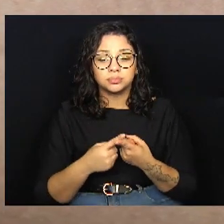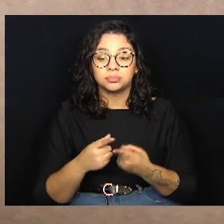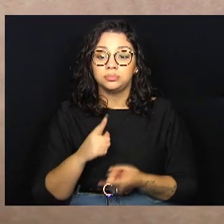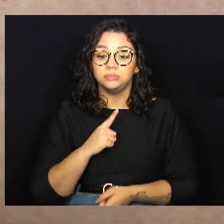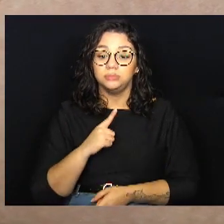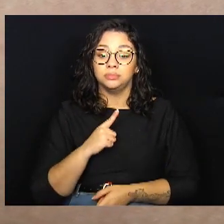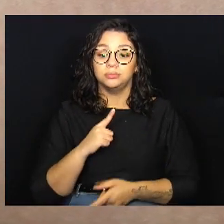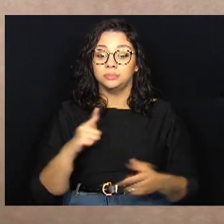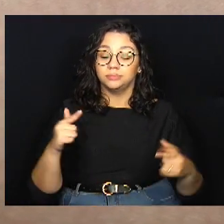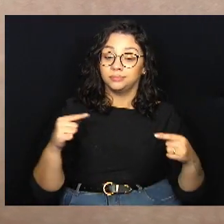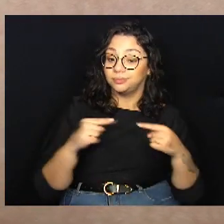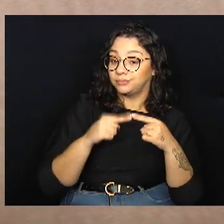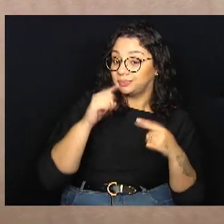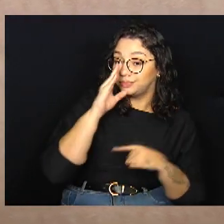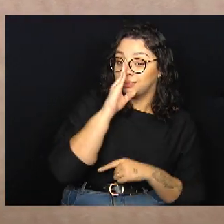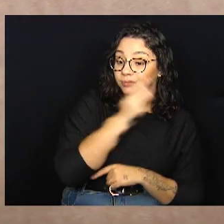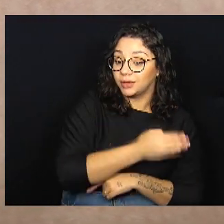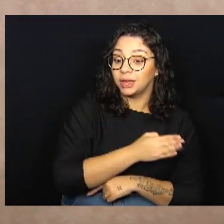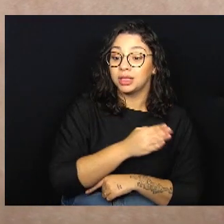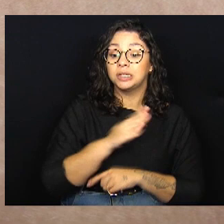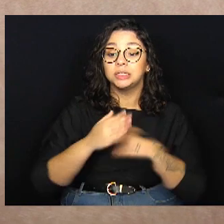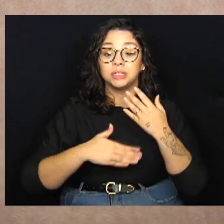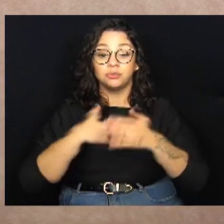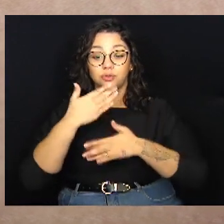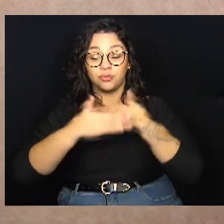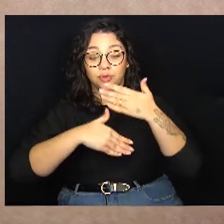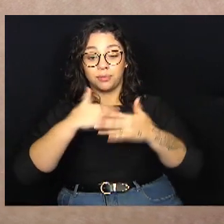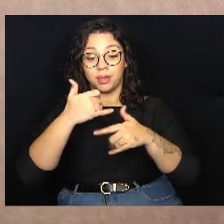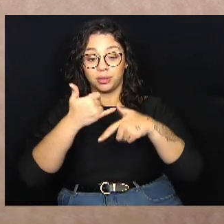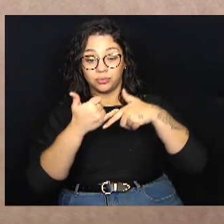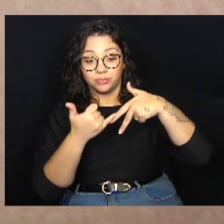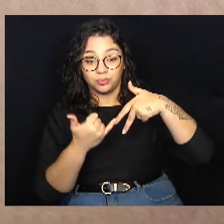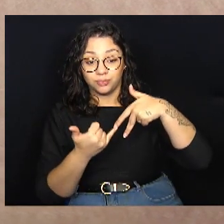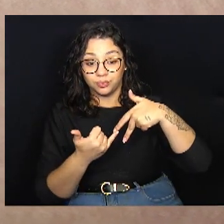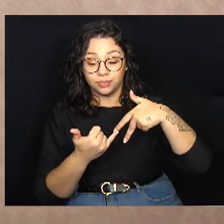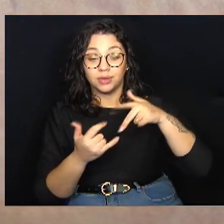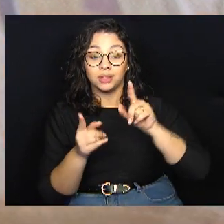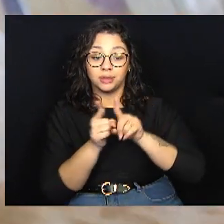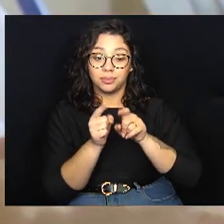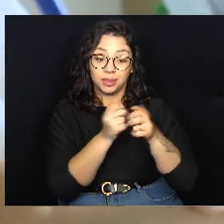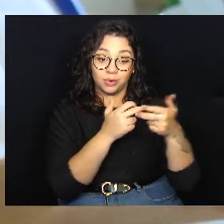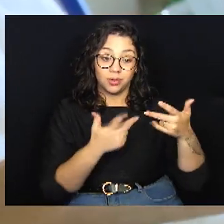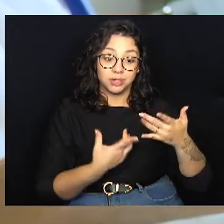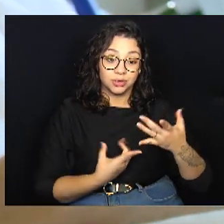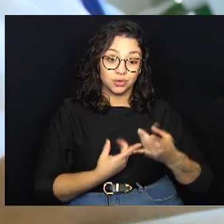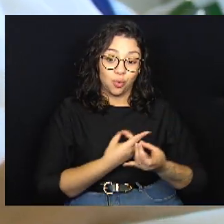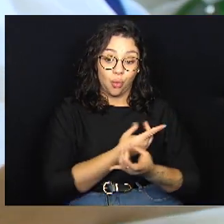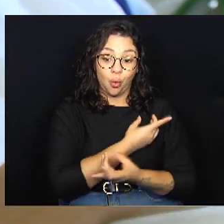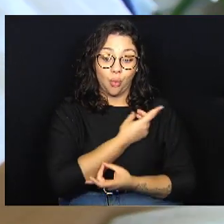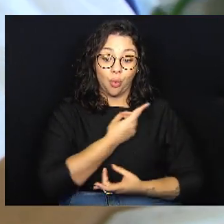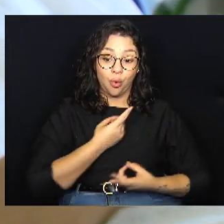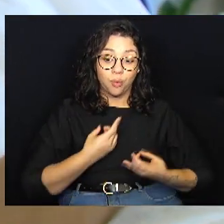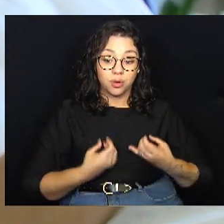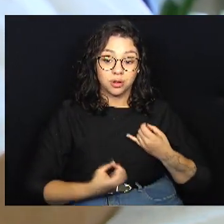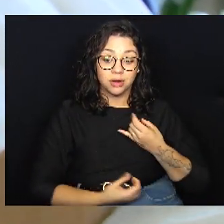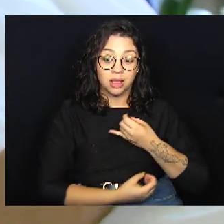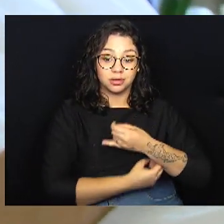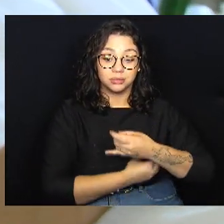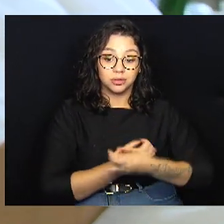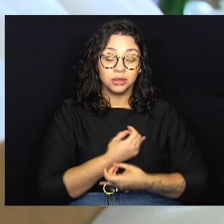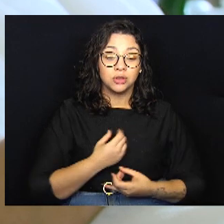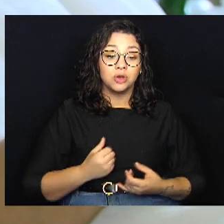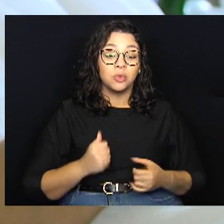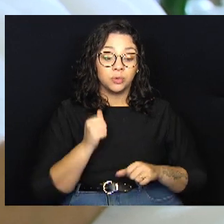Isso porque existe uma relação direta entre o desenvolvimento das varizes e fatores hormonais.